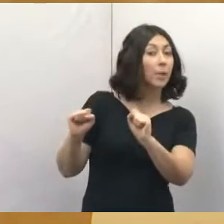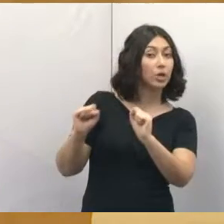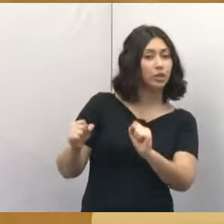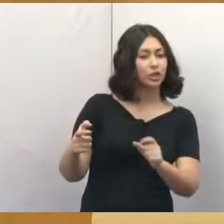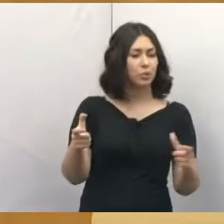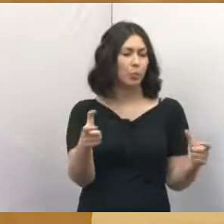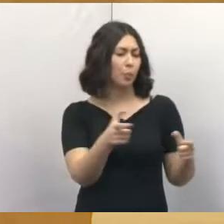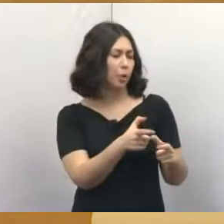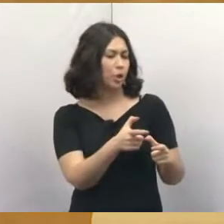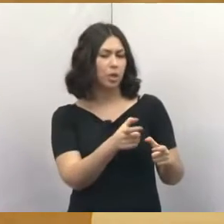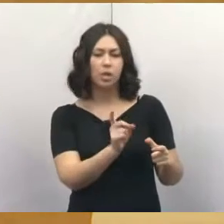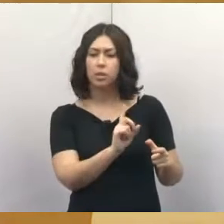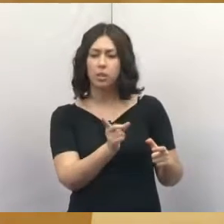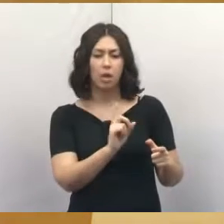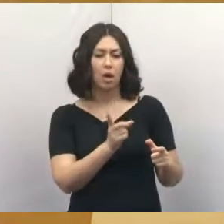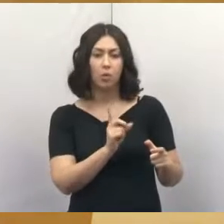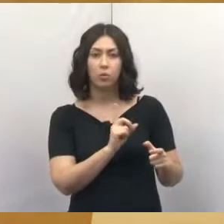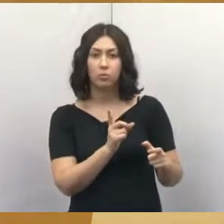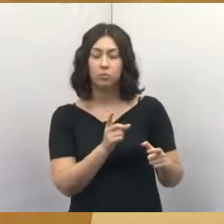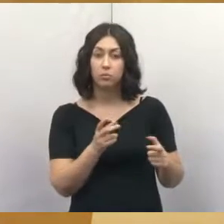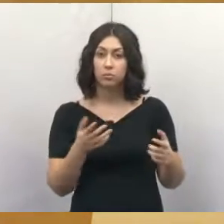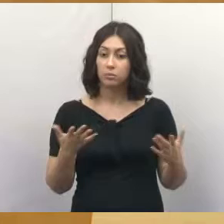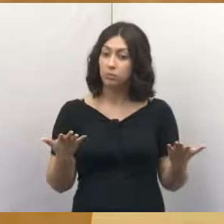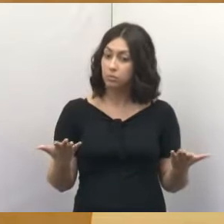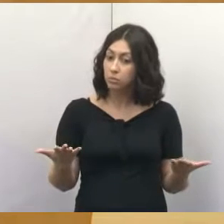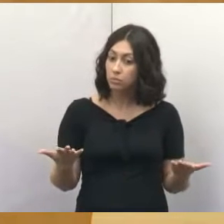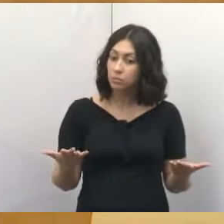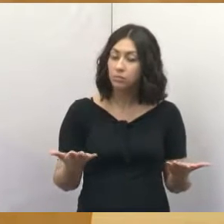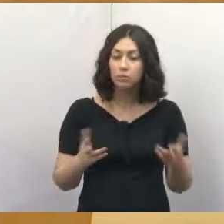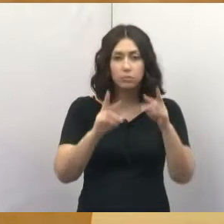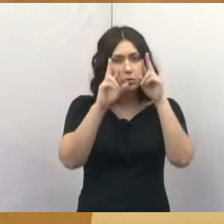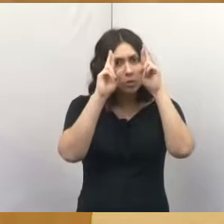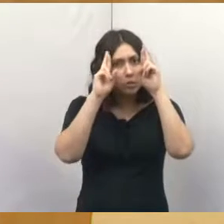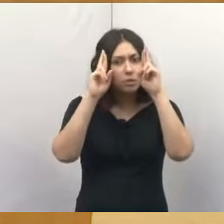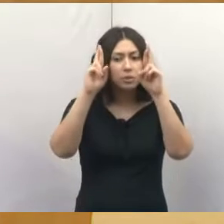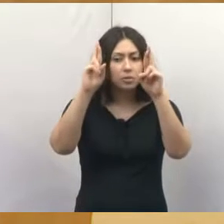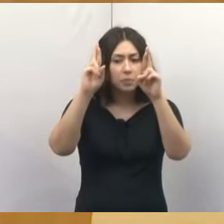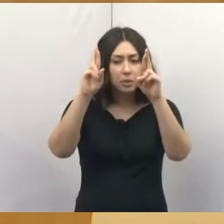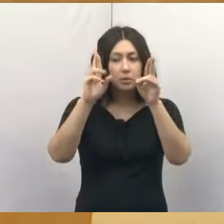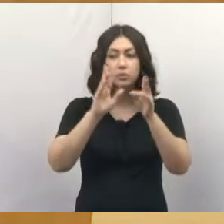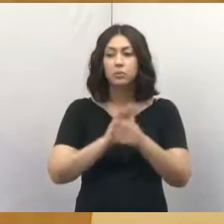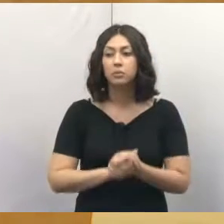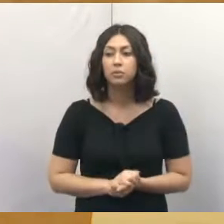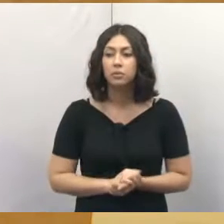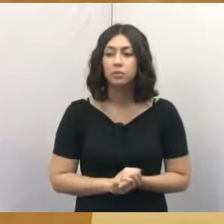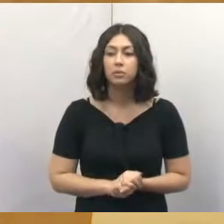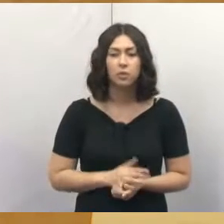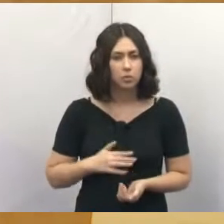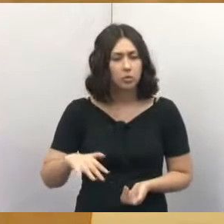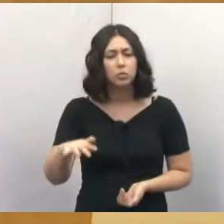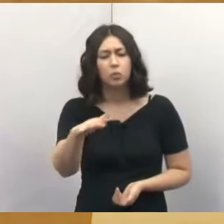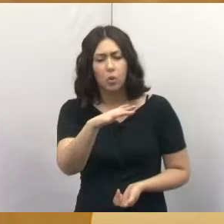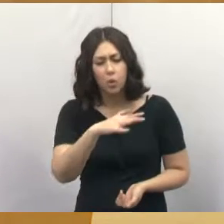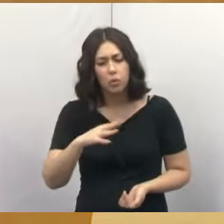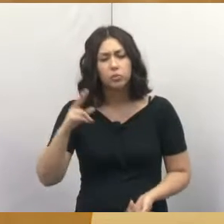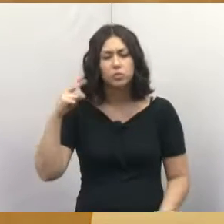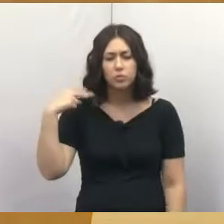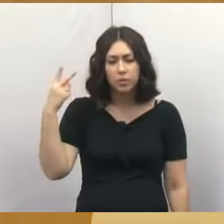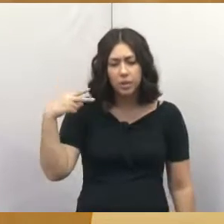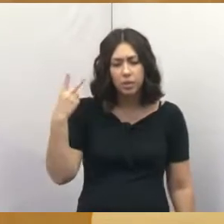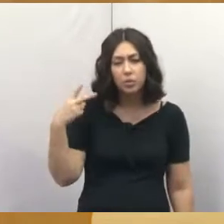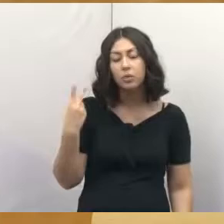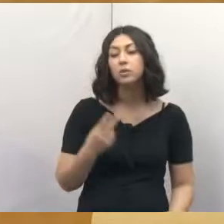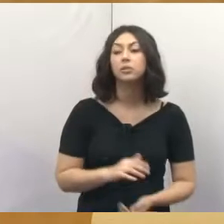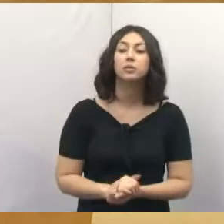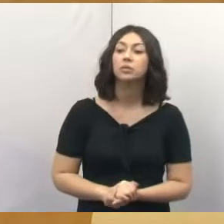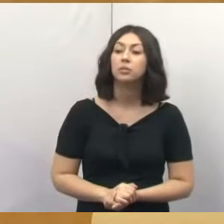pode fazer a emenda, aí, com todo o respeito que eu tenho, né, a todos os vereadores e vereadoras aqui da